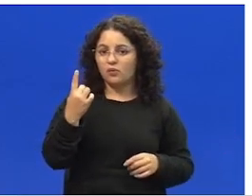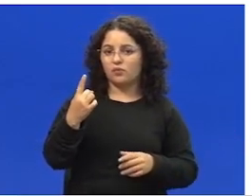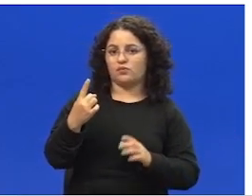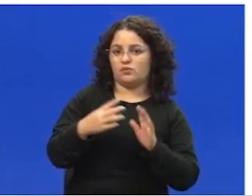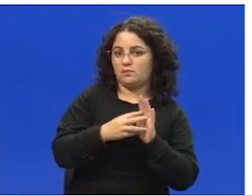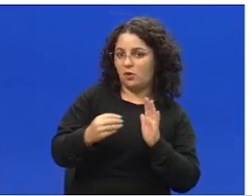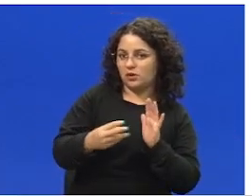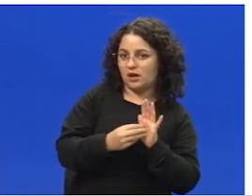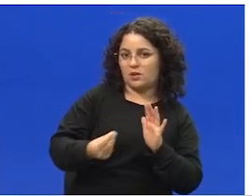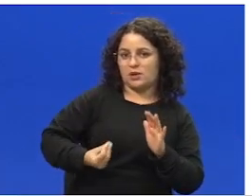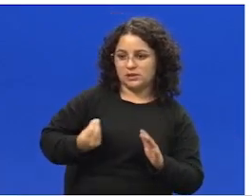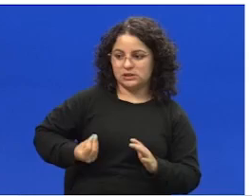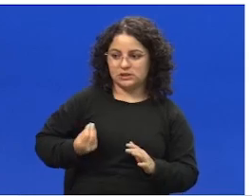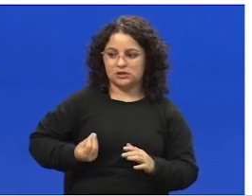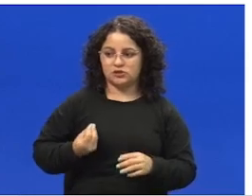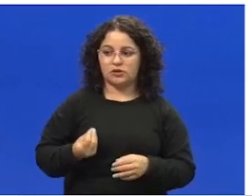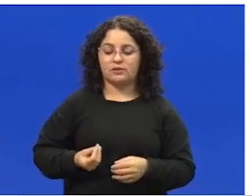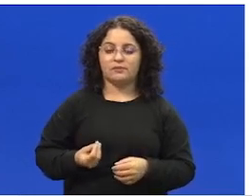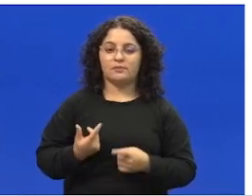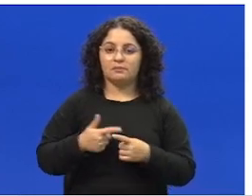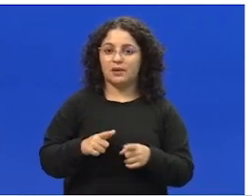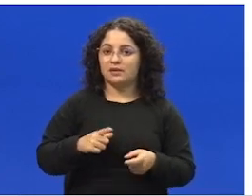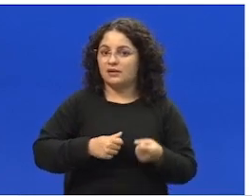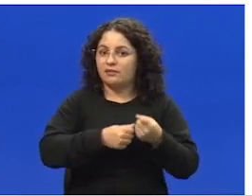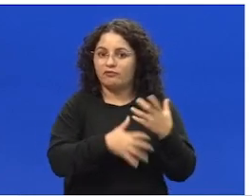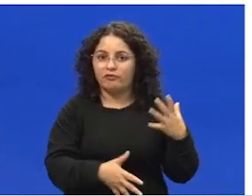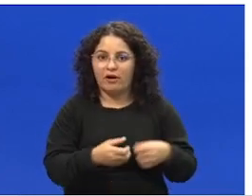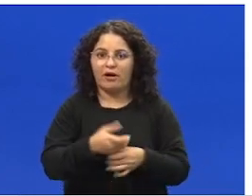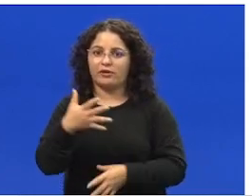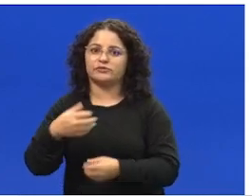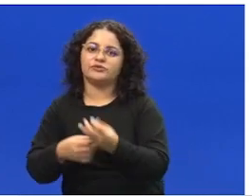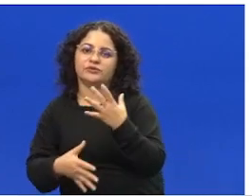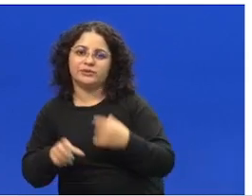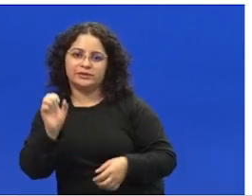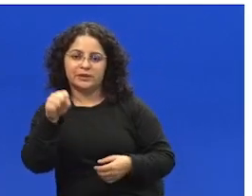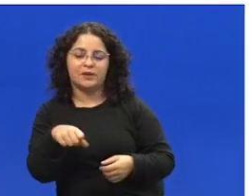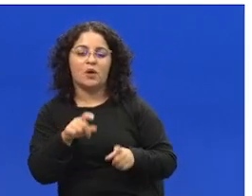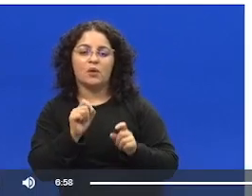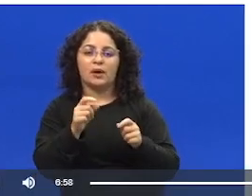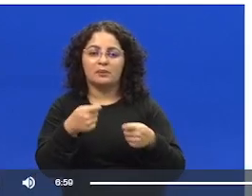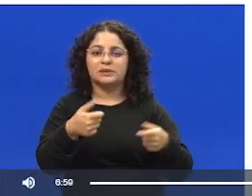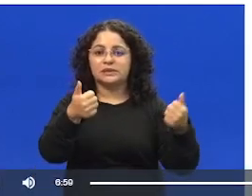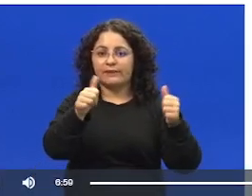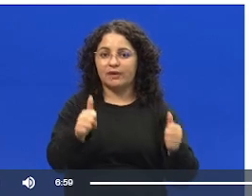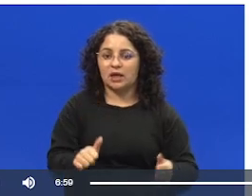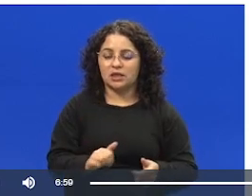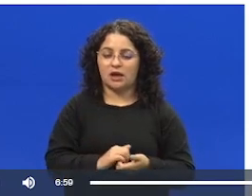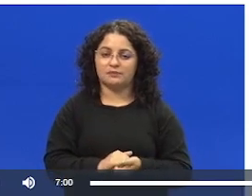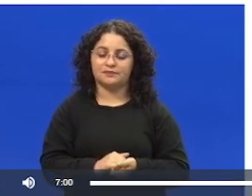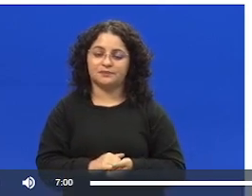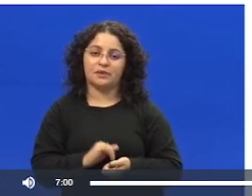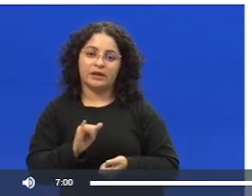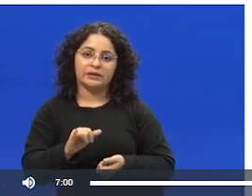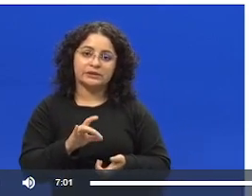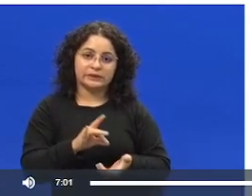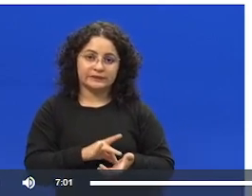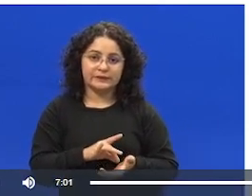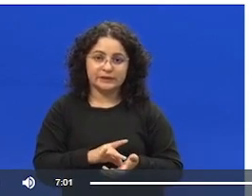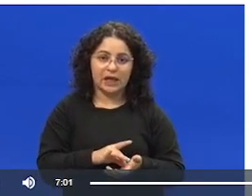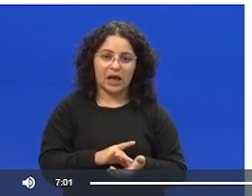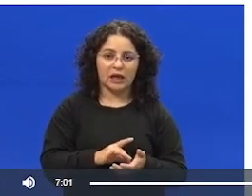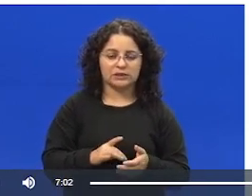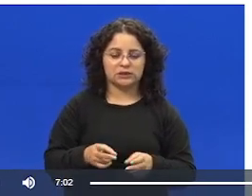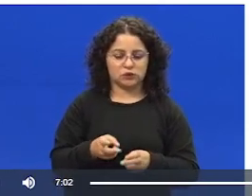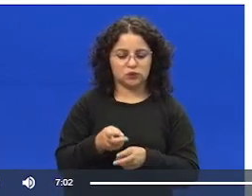de coletes disponíveis. Existem inúmeros. O que eu tenho que avaliar? Se ele faz de fato a estabilização